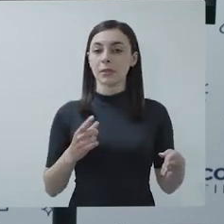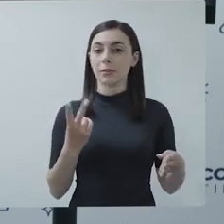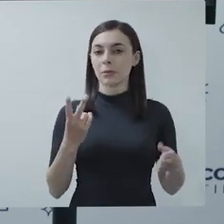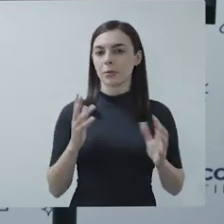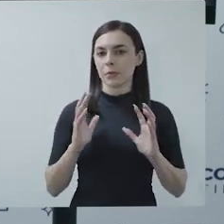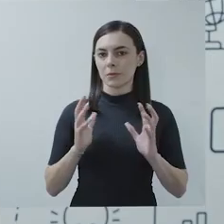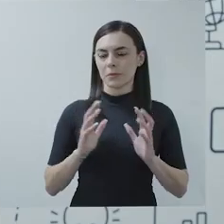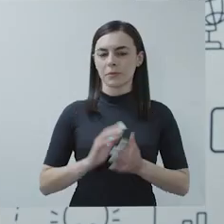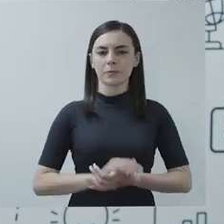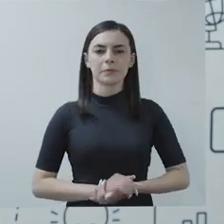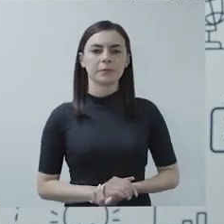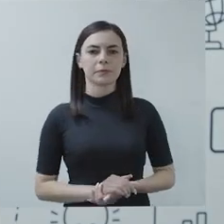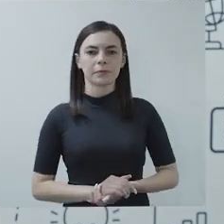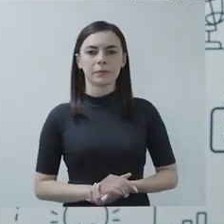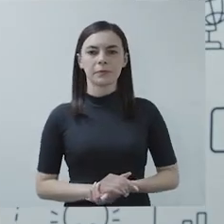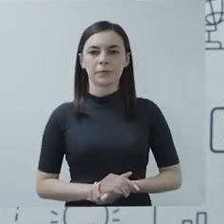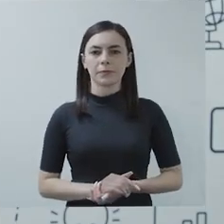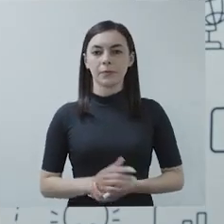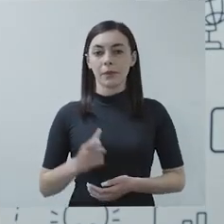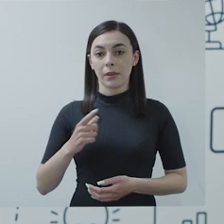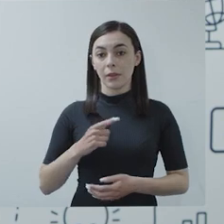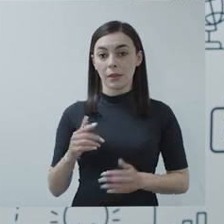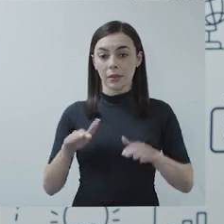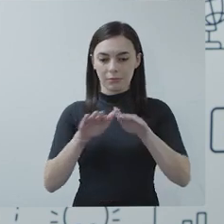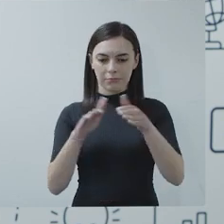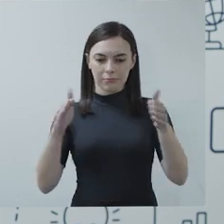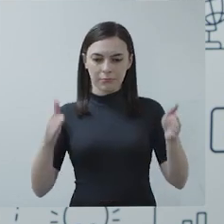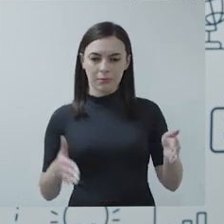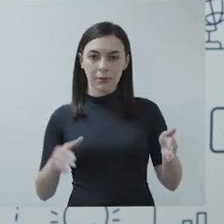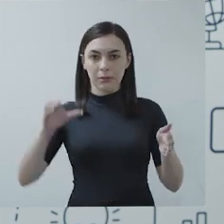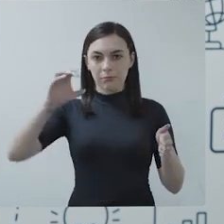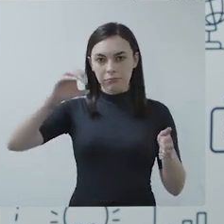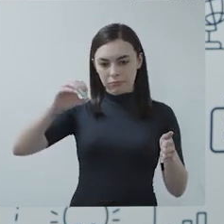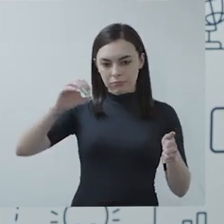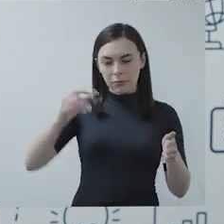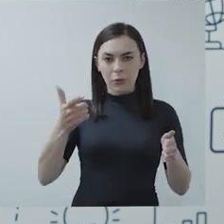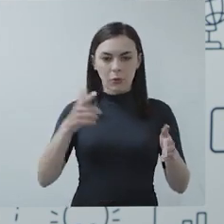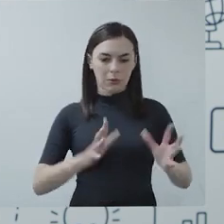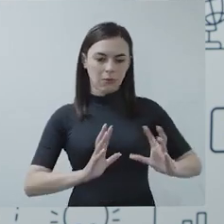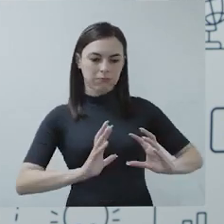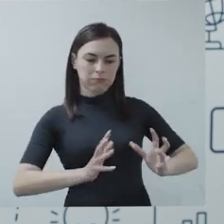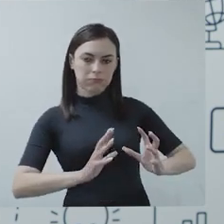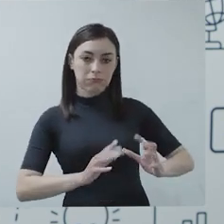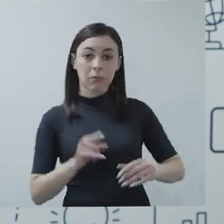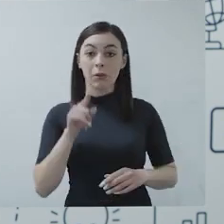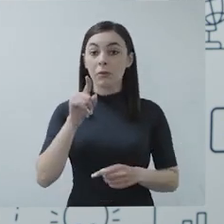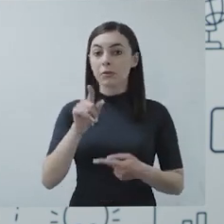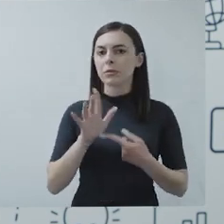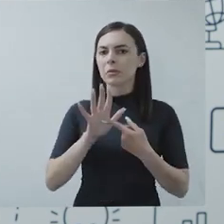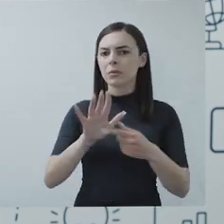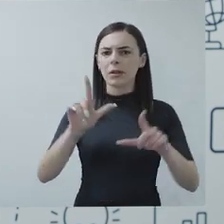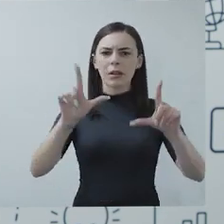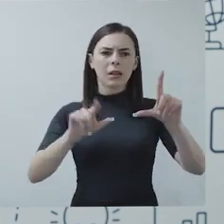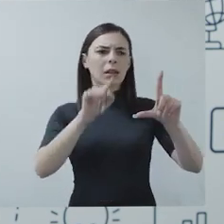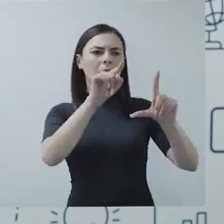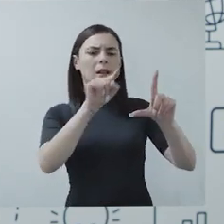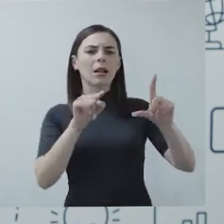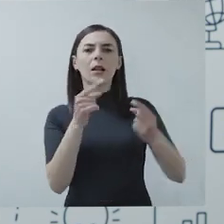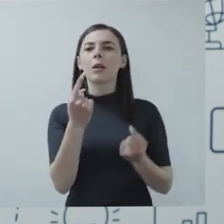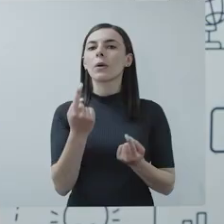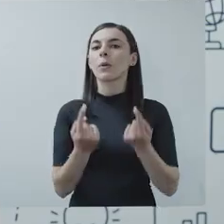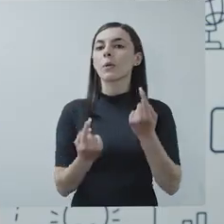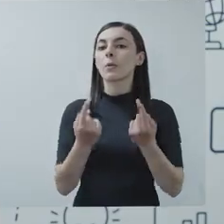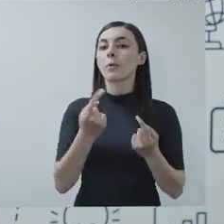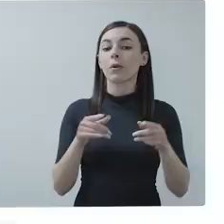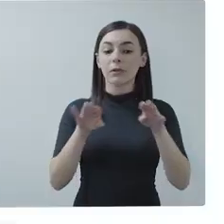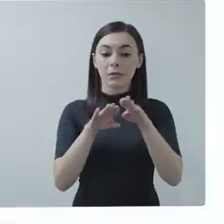bolas. Temos uma bola que está em cima e uma bola que está embaixo da mesa. Mostrem lá na telinha para mim qual é a bola